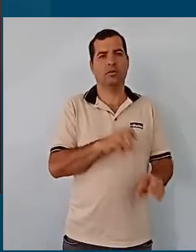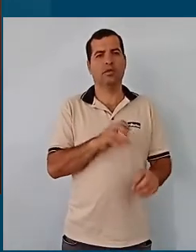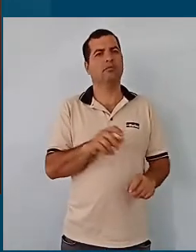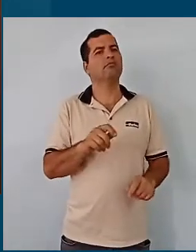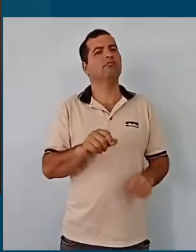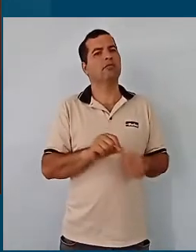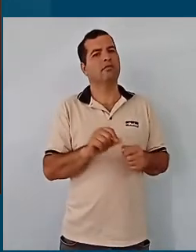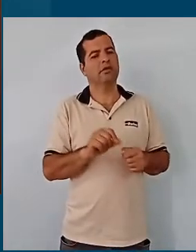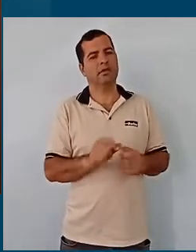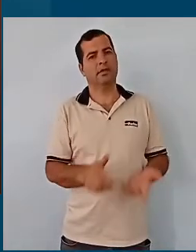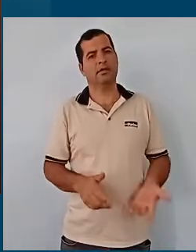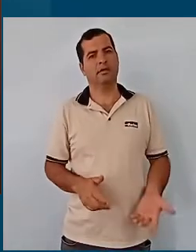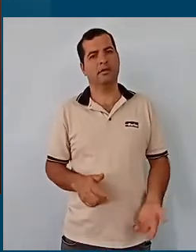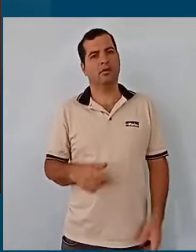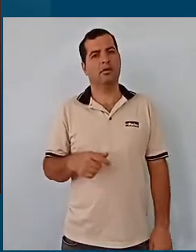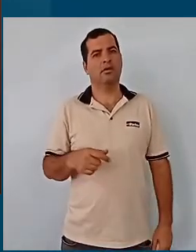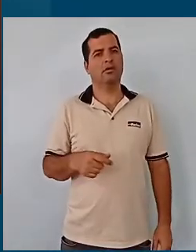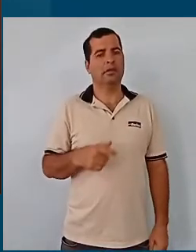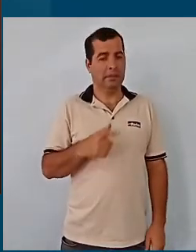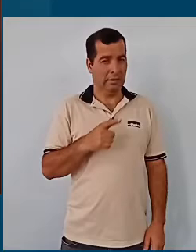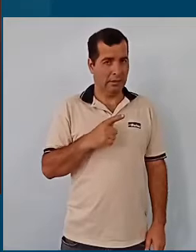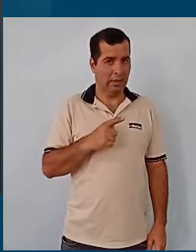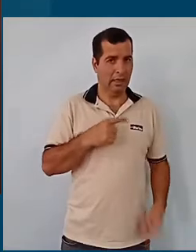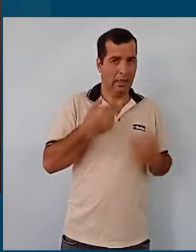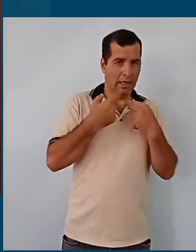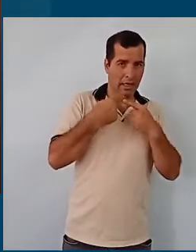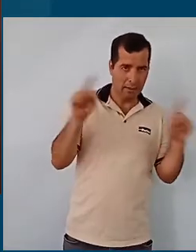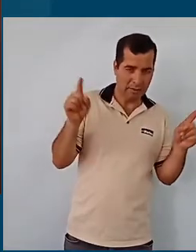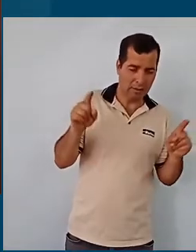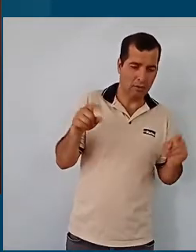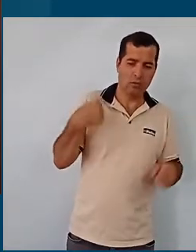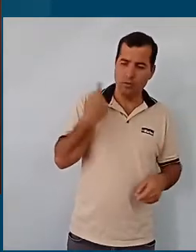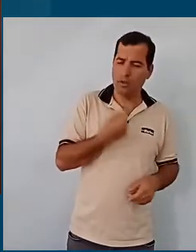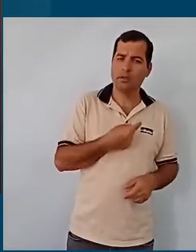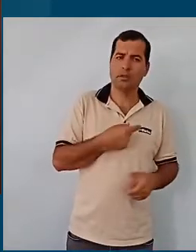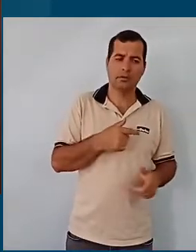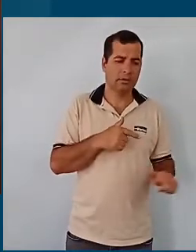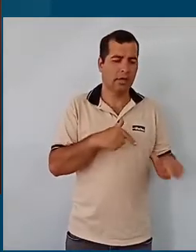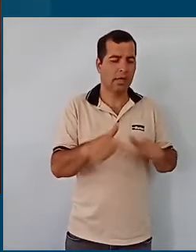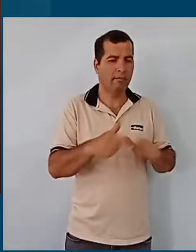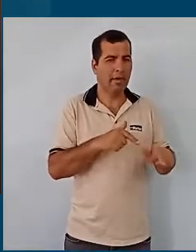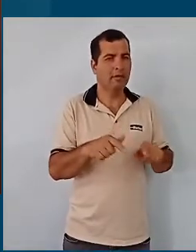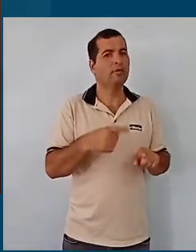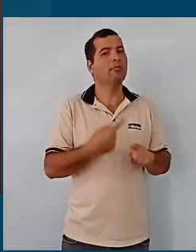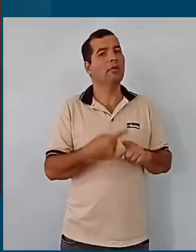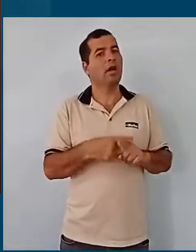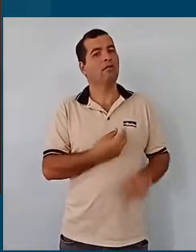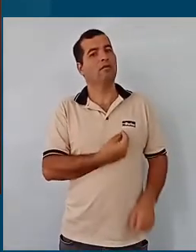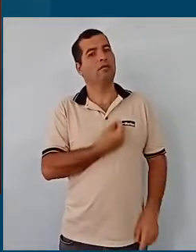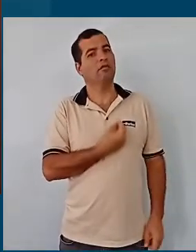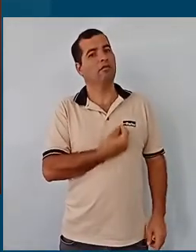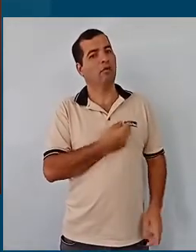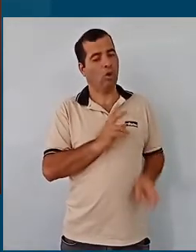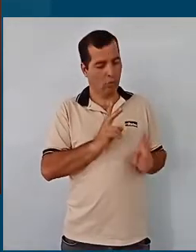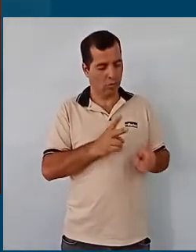Então, a crítica das nossas práticas só acontece porque estamos vivos e atuantes, e porque a